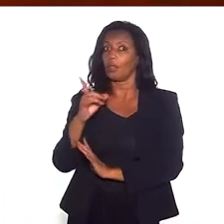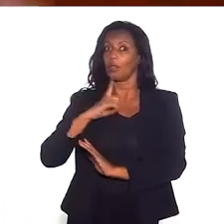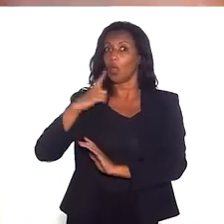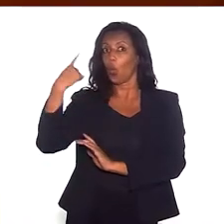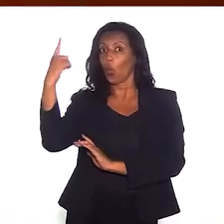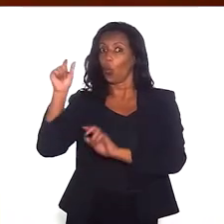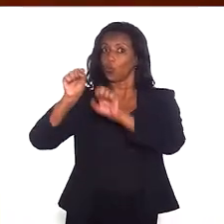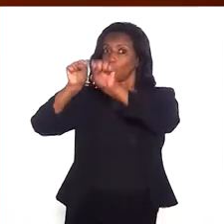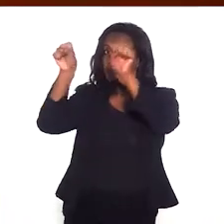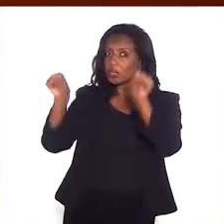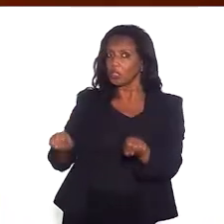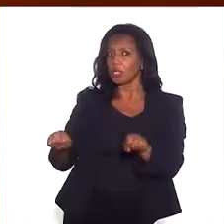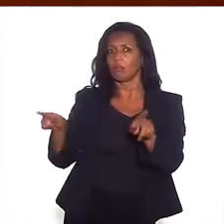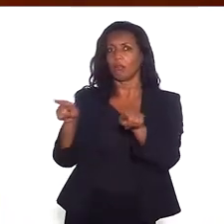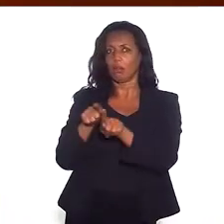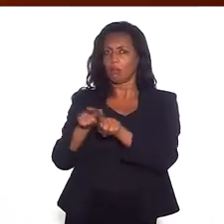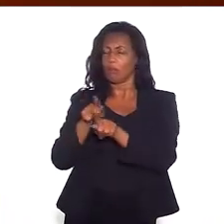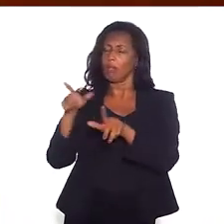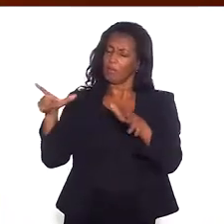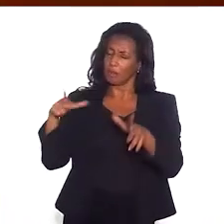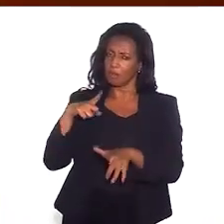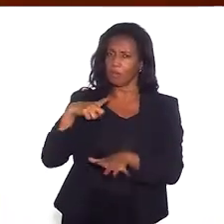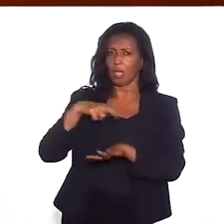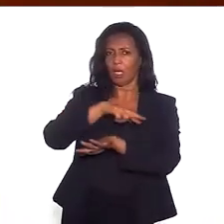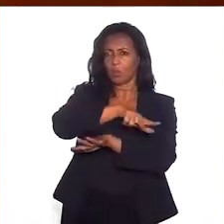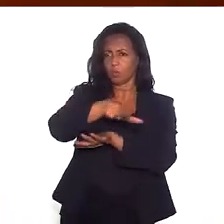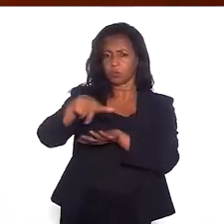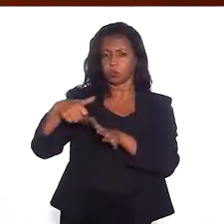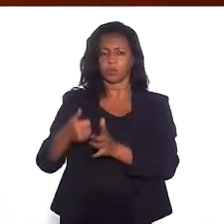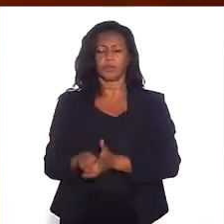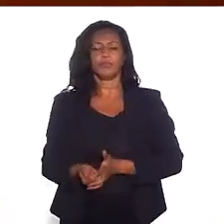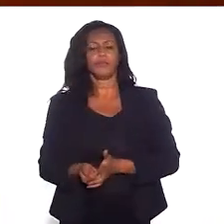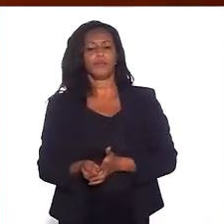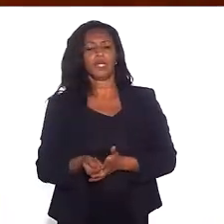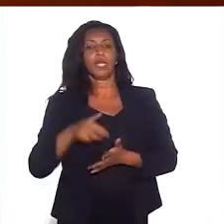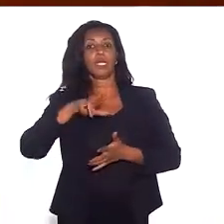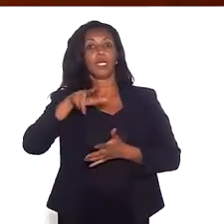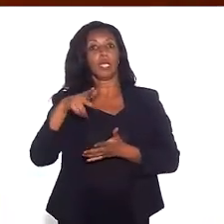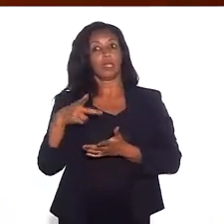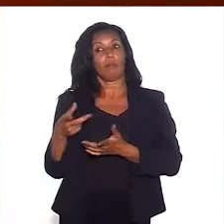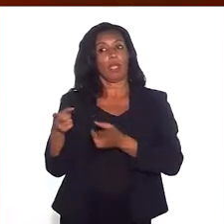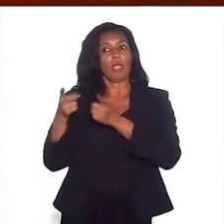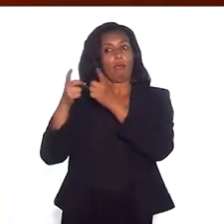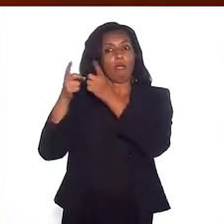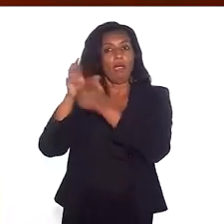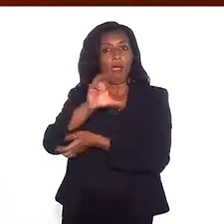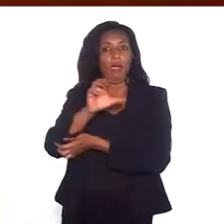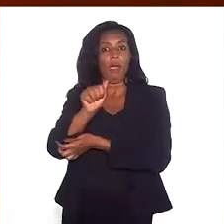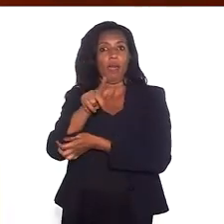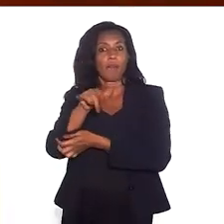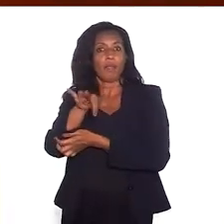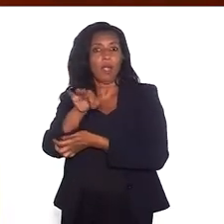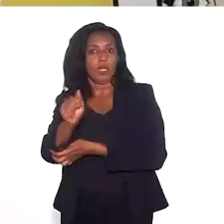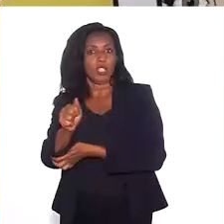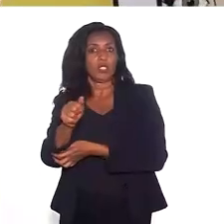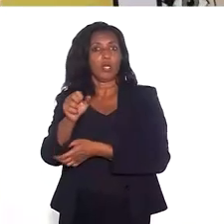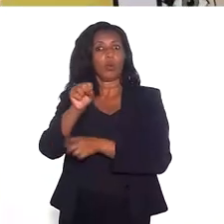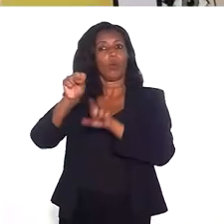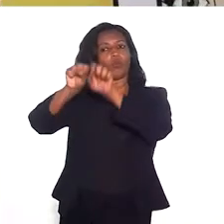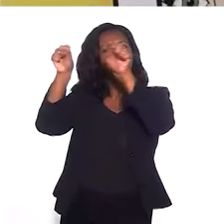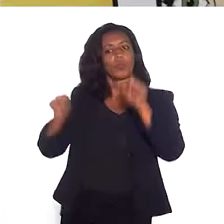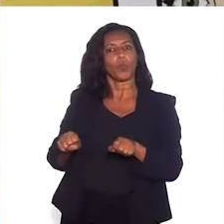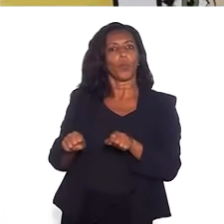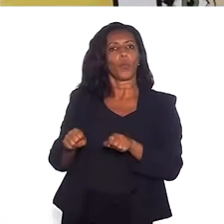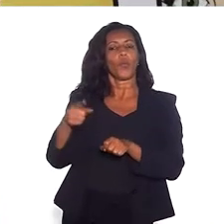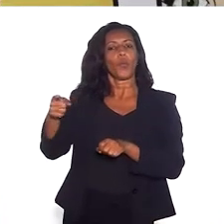Né, entender que existem outros sistemas que coexistem com o patriarcado, e aqui eu nomeio especificamente o sistema capitalista como um sistema